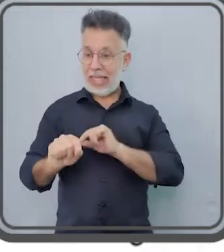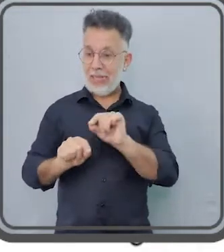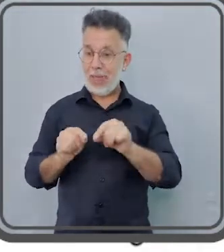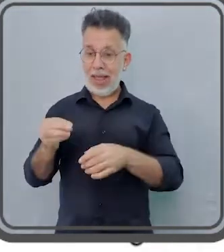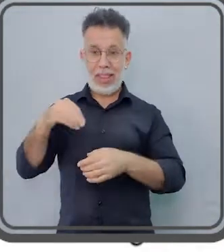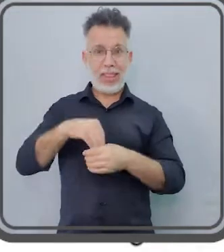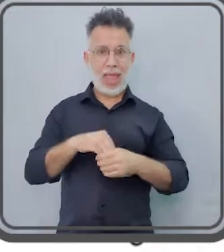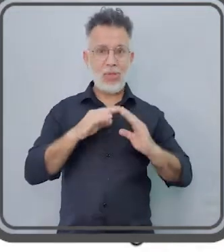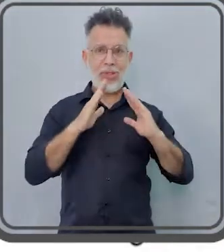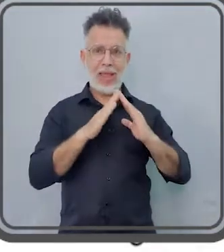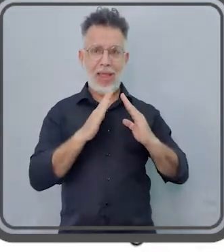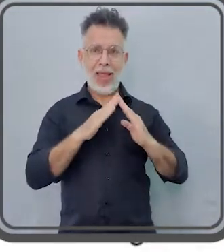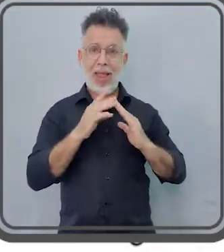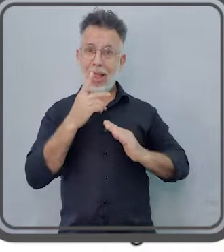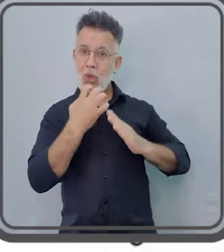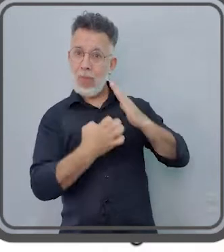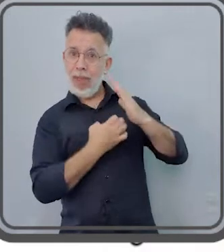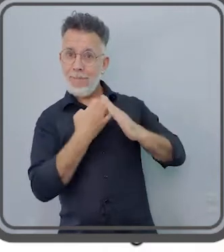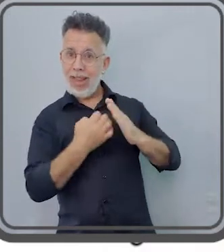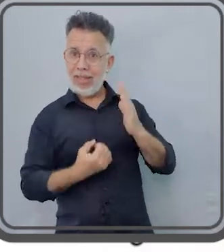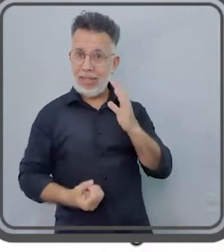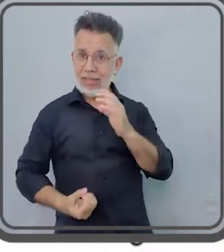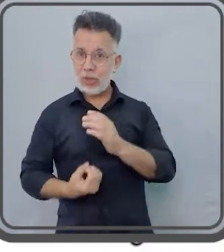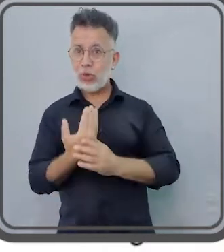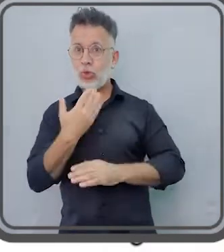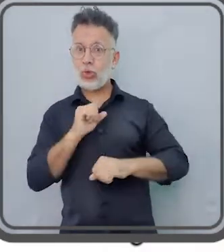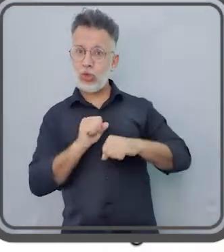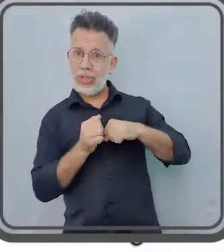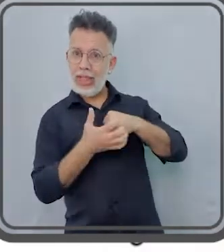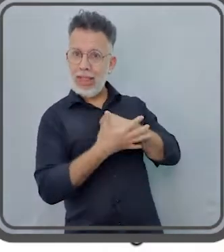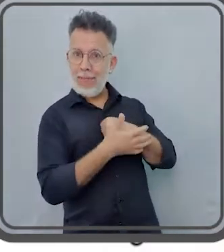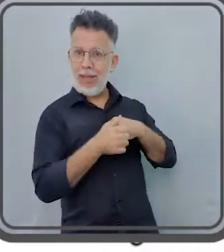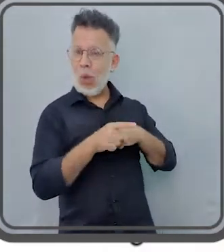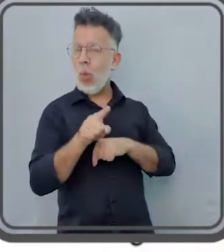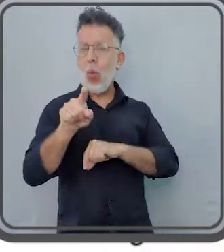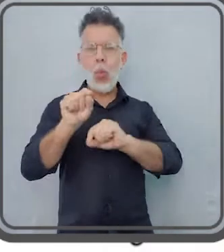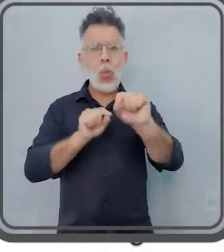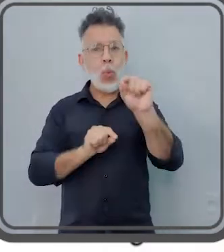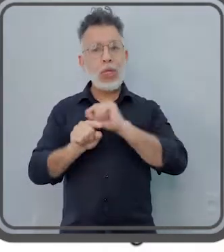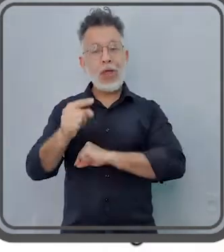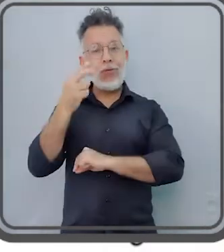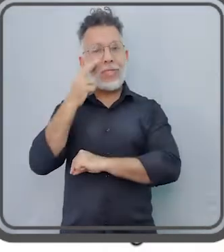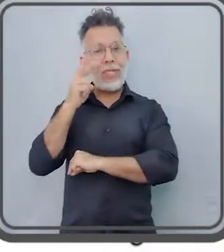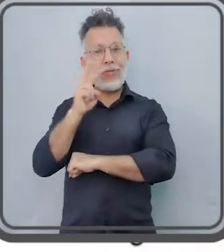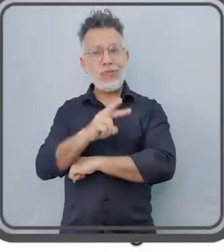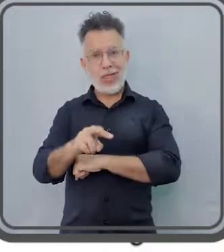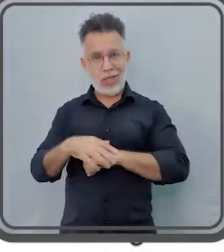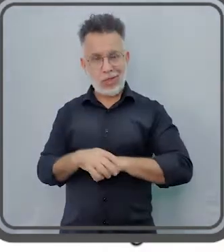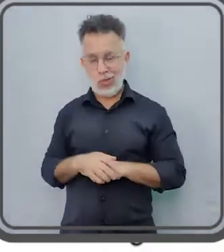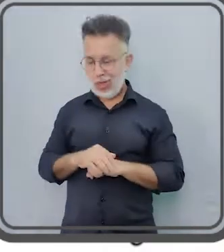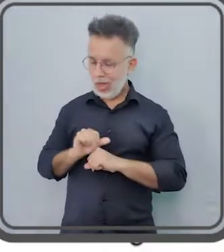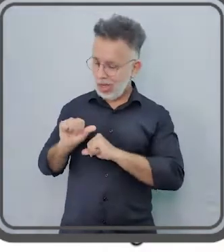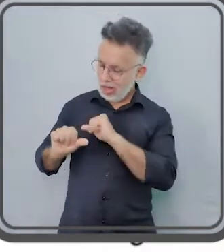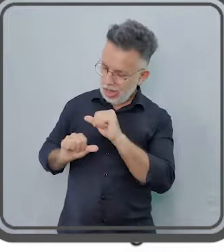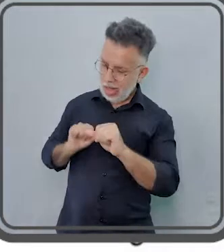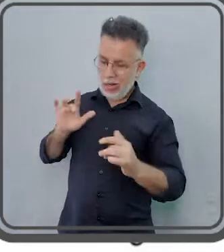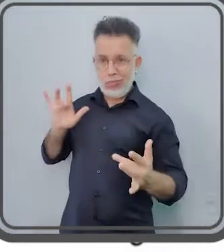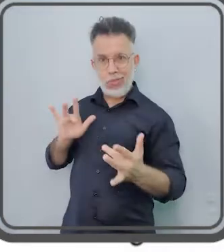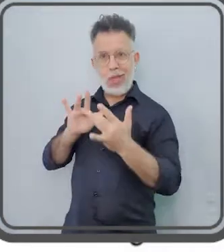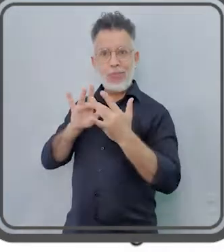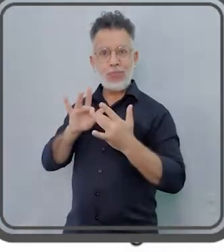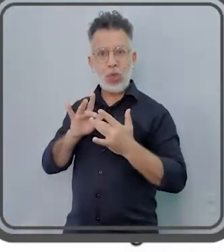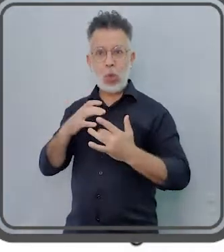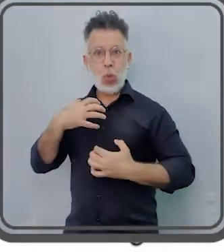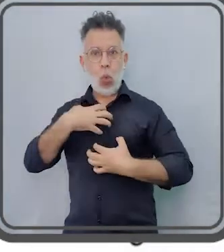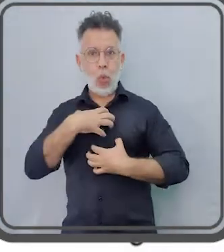nasce na pandemia, já começa por aí, mas o que vocês viram se reconfigurar no comportamento das